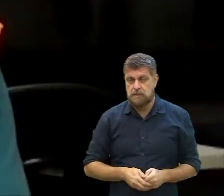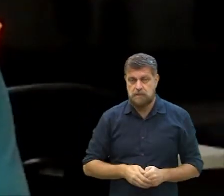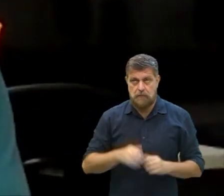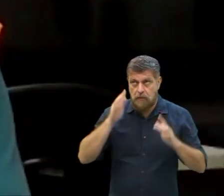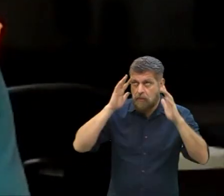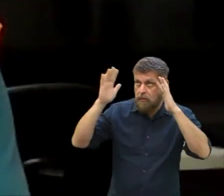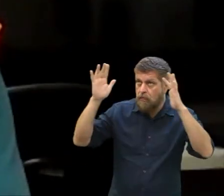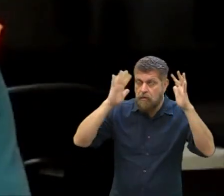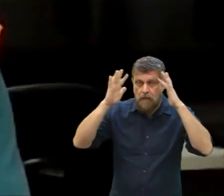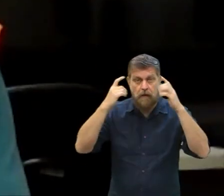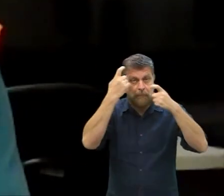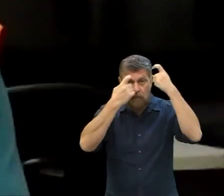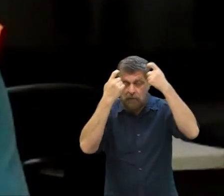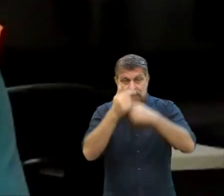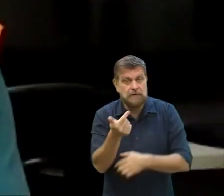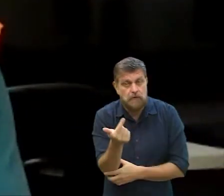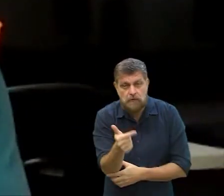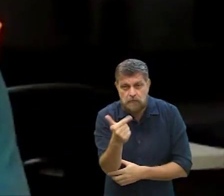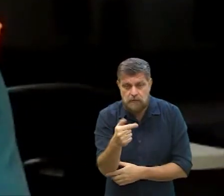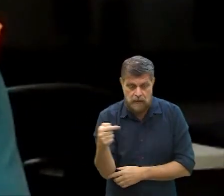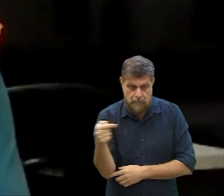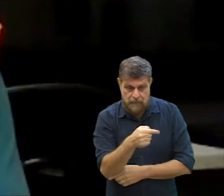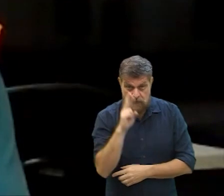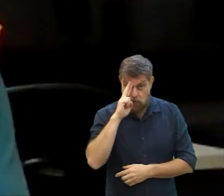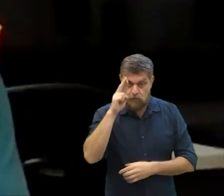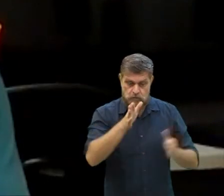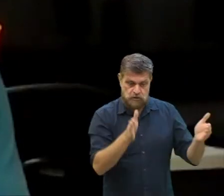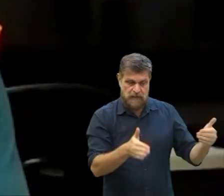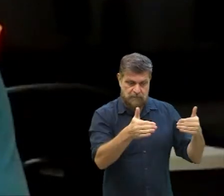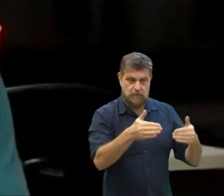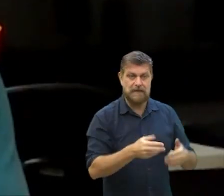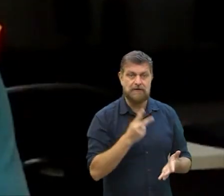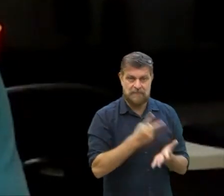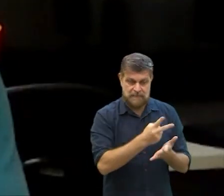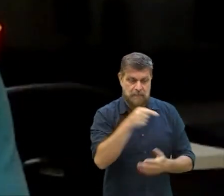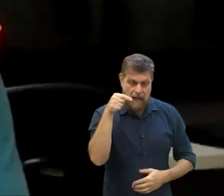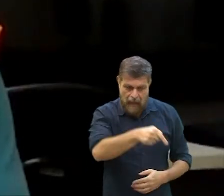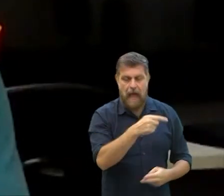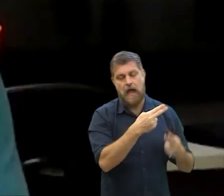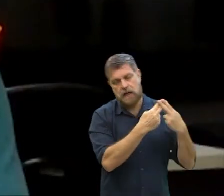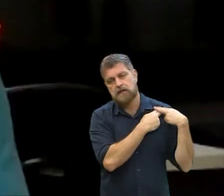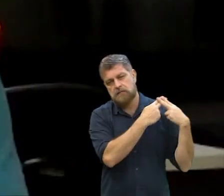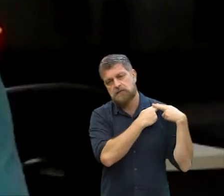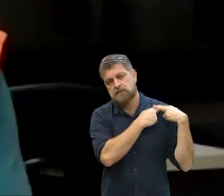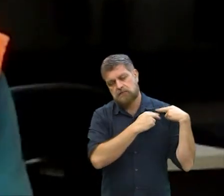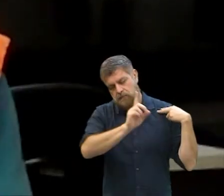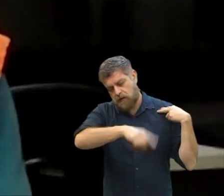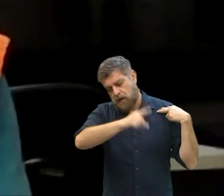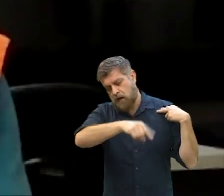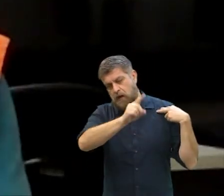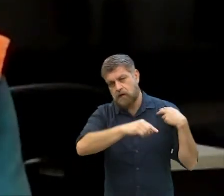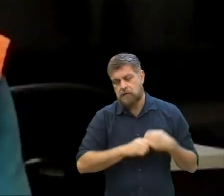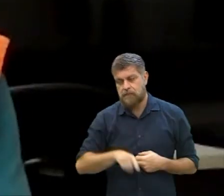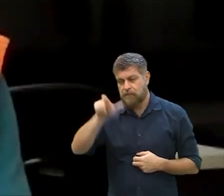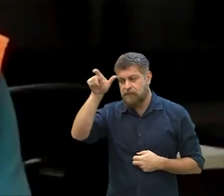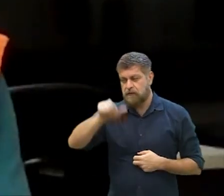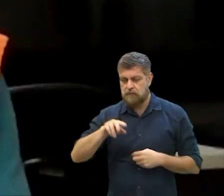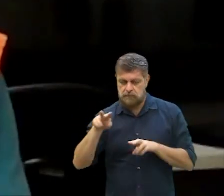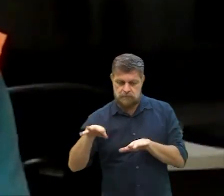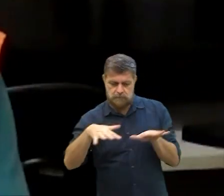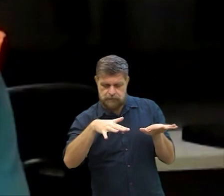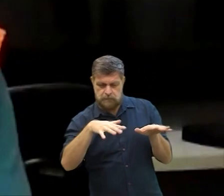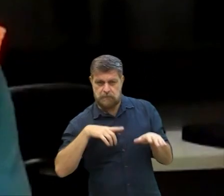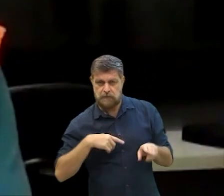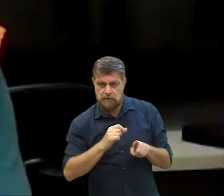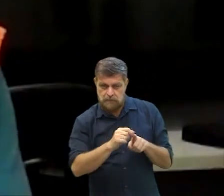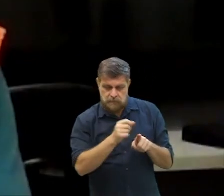às vezes, essa dimensão, essa preocupação, mas o dono do terreno sempre será responsável. E se a pessoa verificar que tem